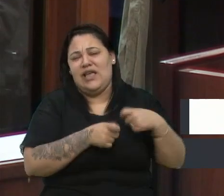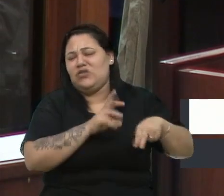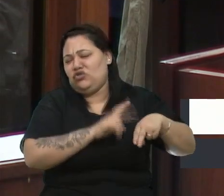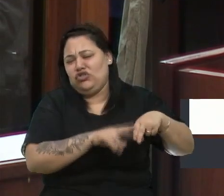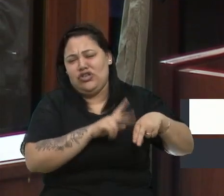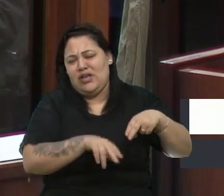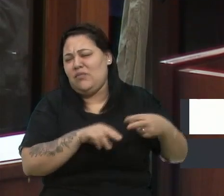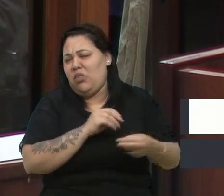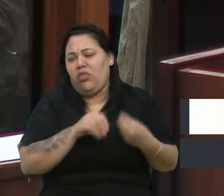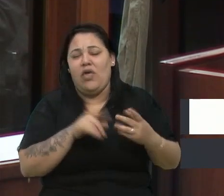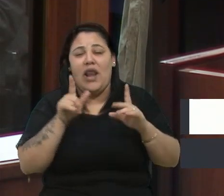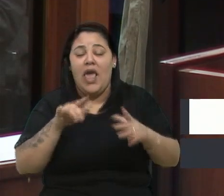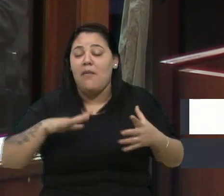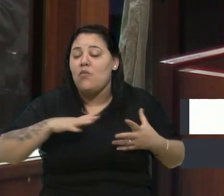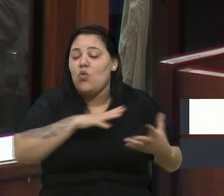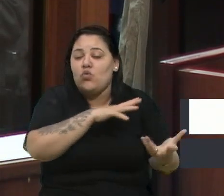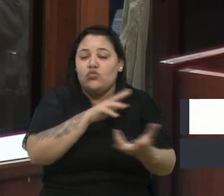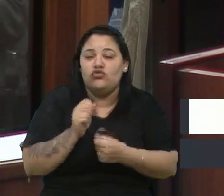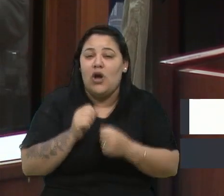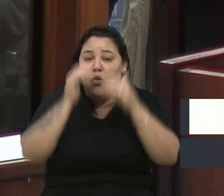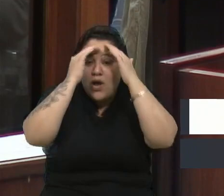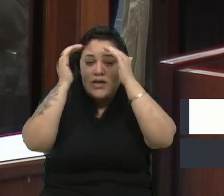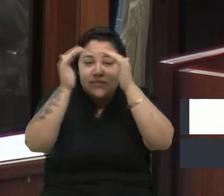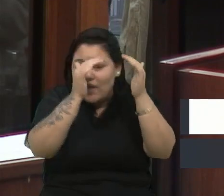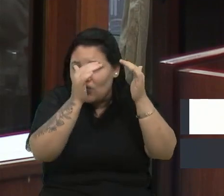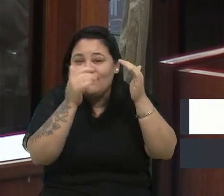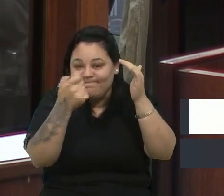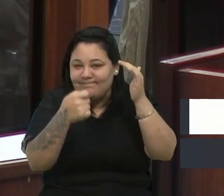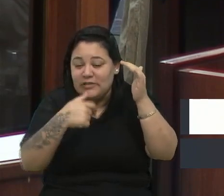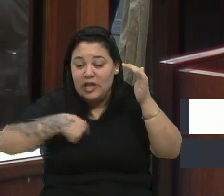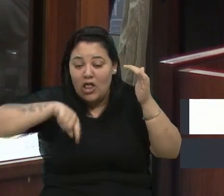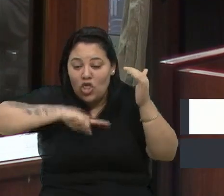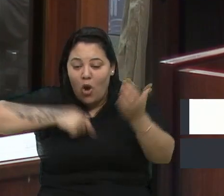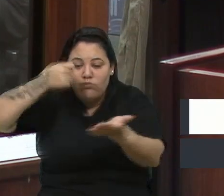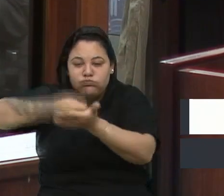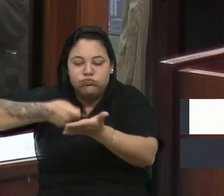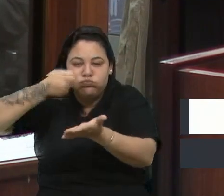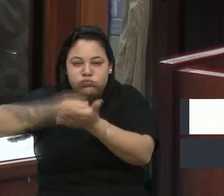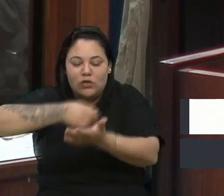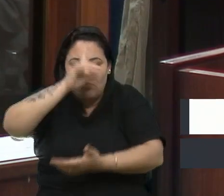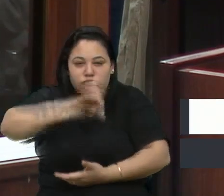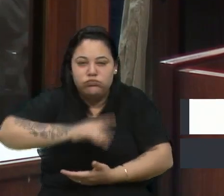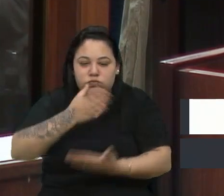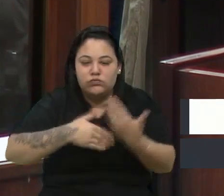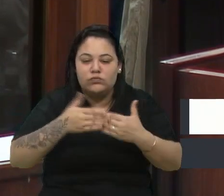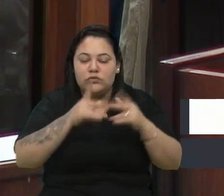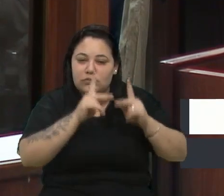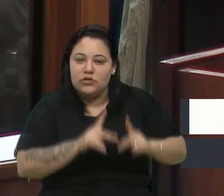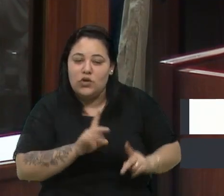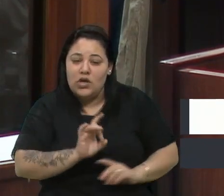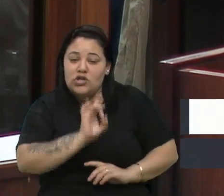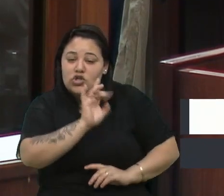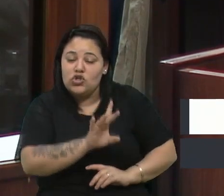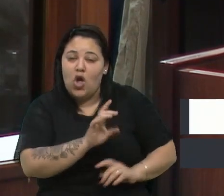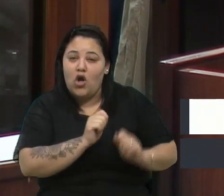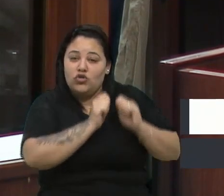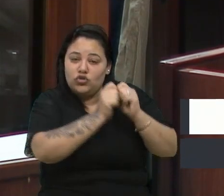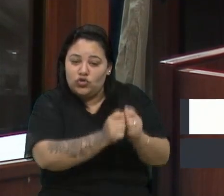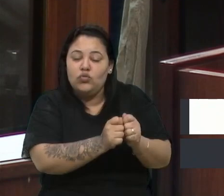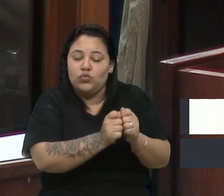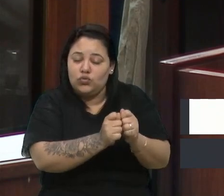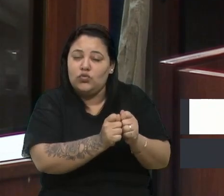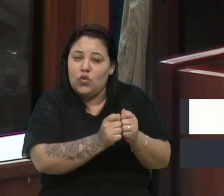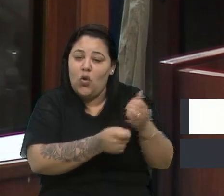é universal. E cabe a nós mesmos lutar pelo direito de todos. Somente através de